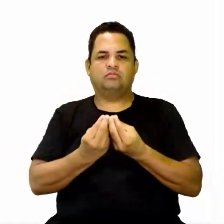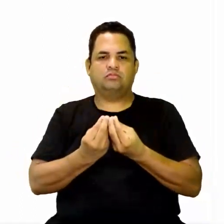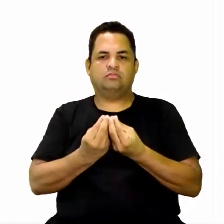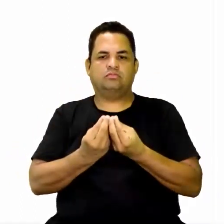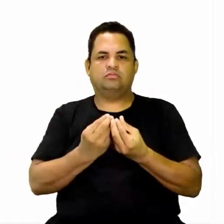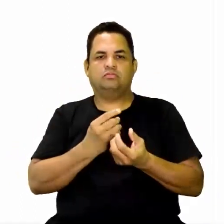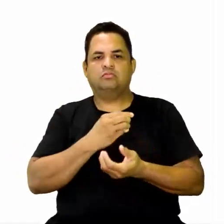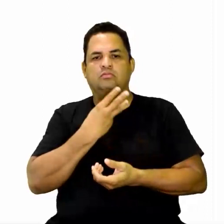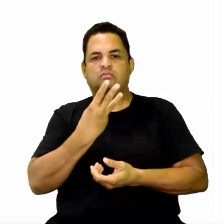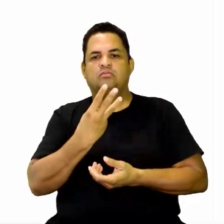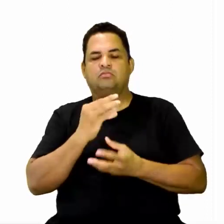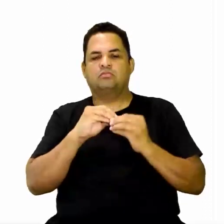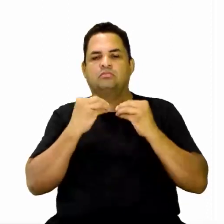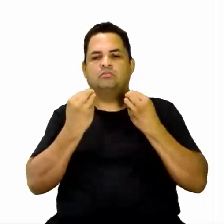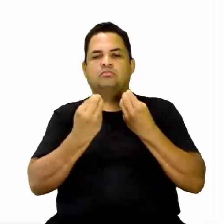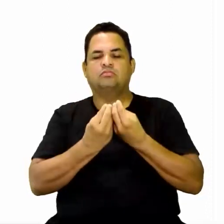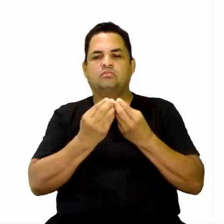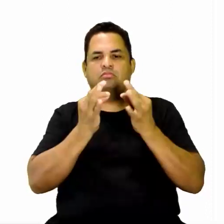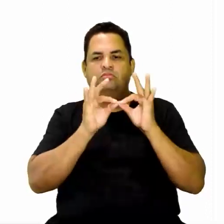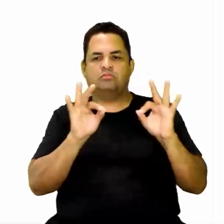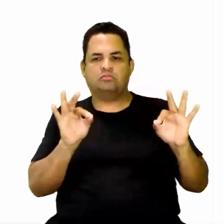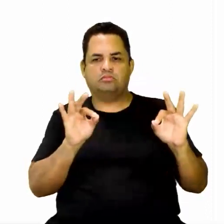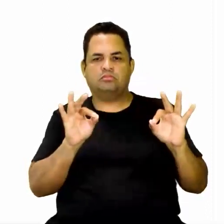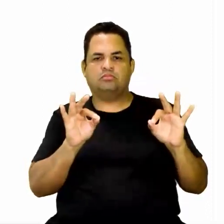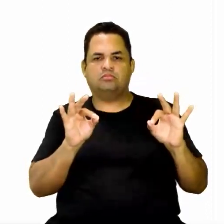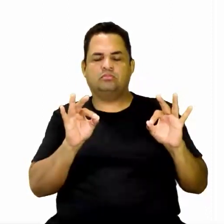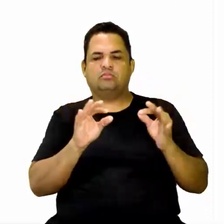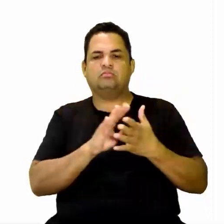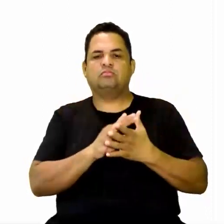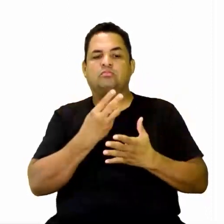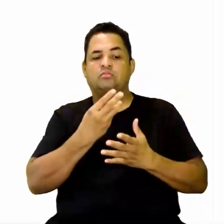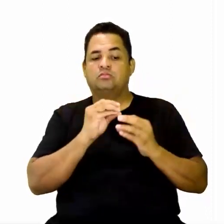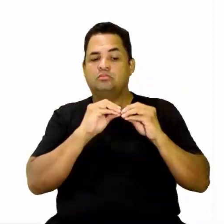três substâncias simples